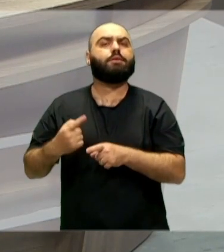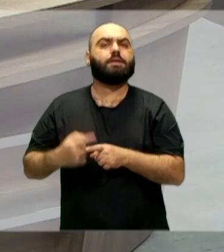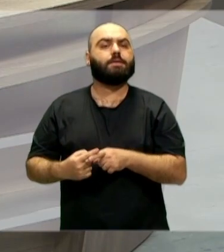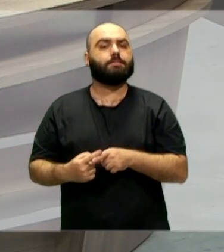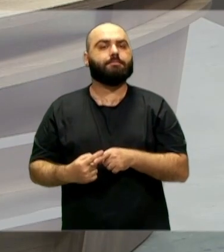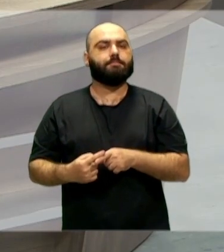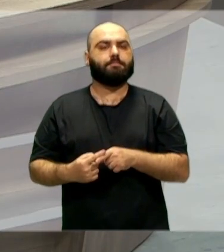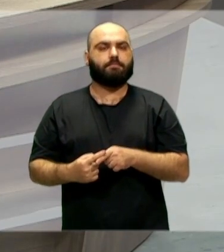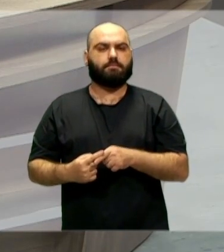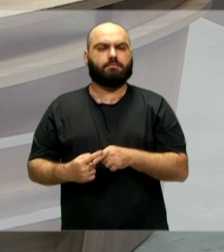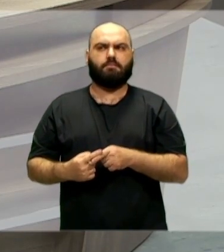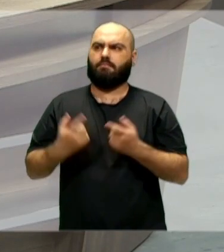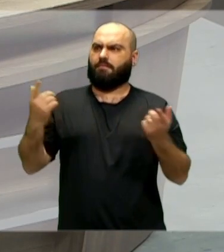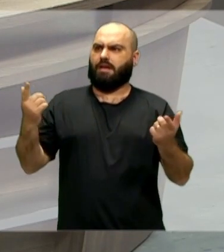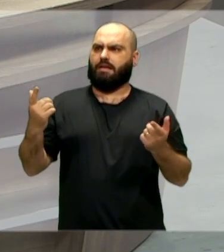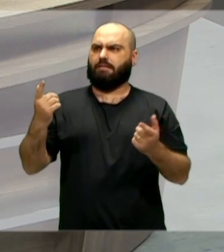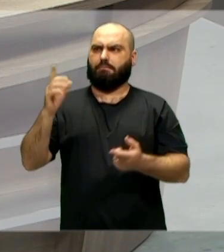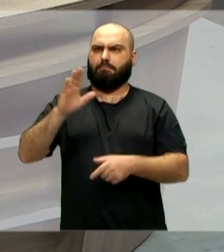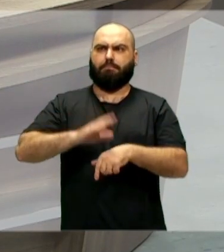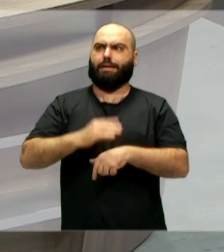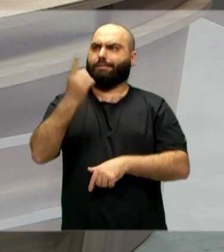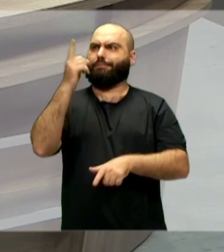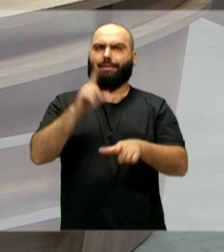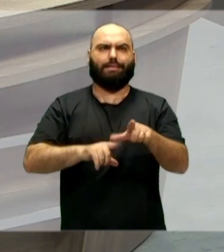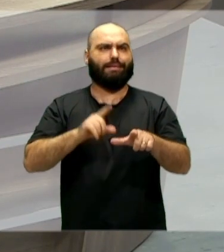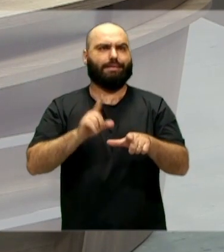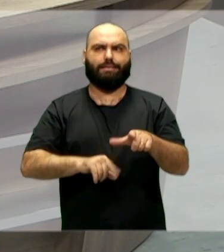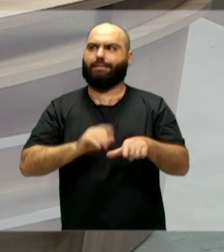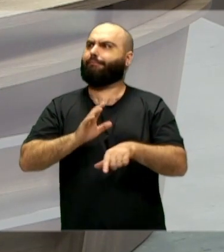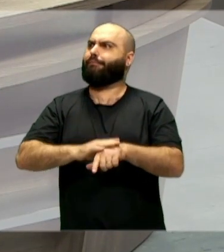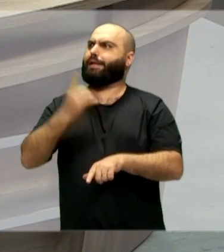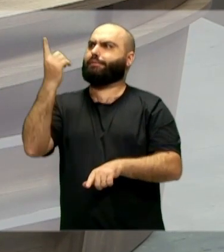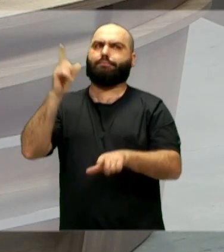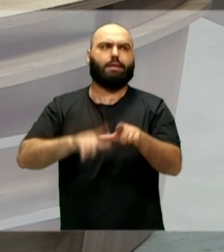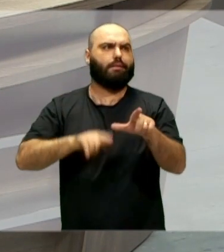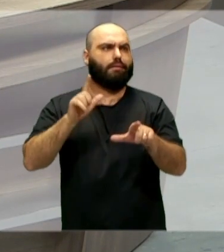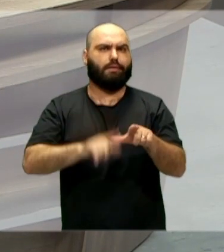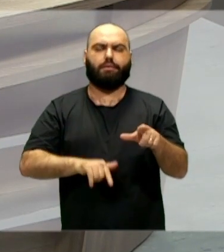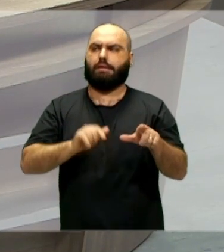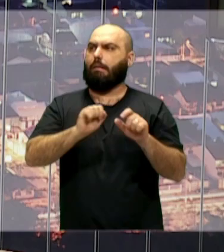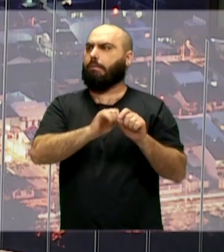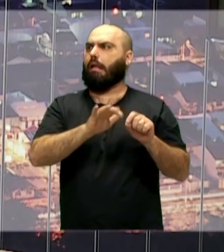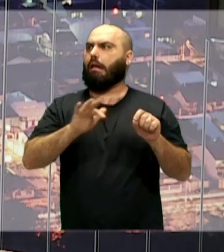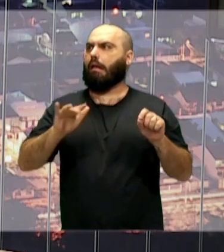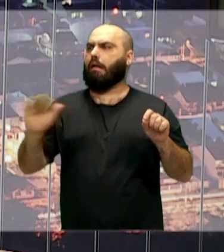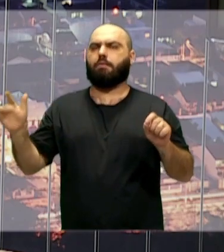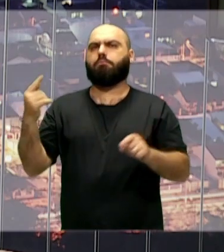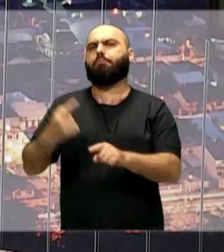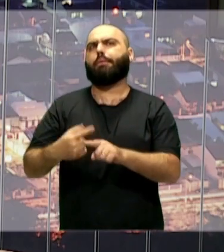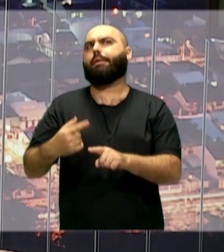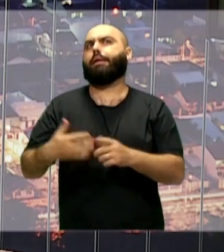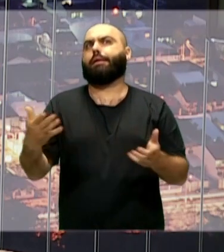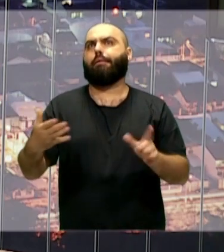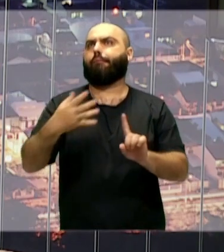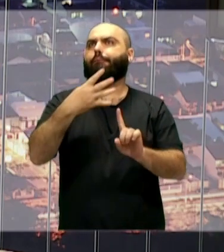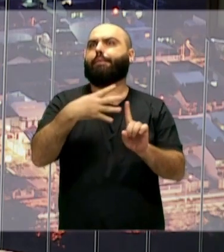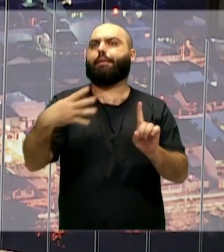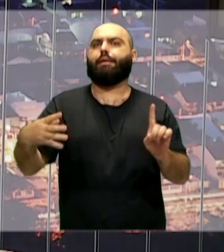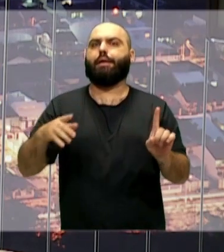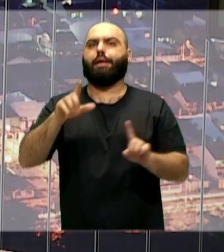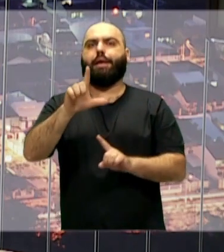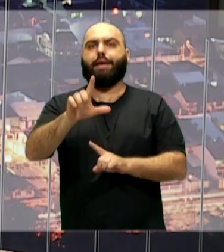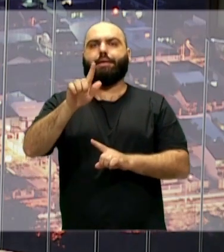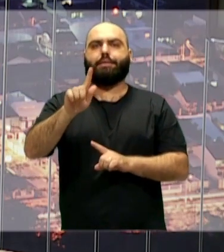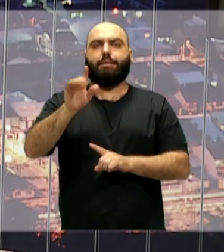Muita gente vê assim, nossa, mas colocaram mais uma letra. As pessoas têm esse tipo de comentário, né, que se ouve por aí. Colocaram mais uma letra,